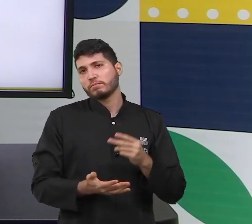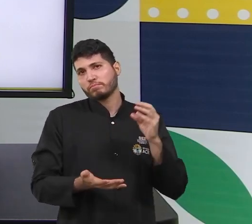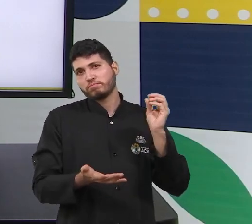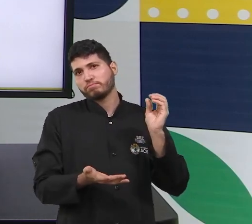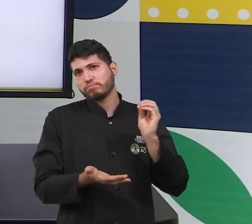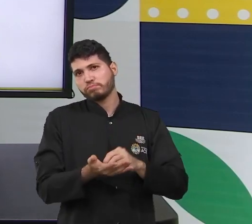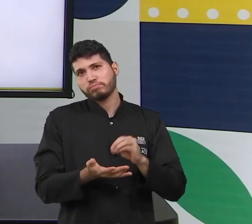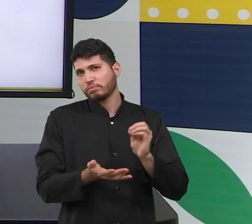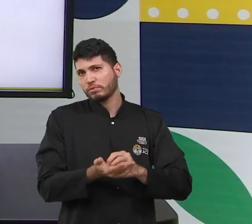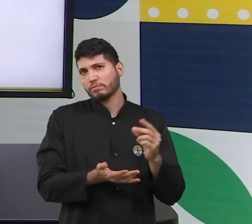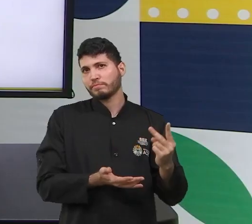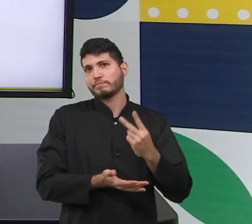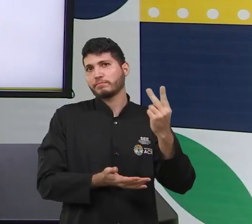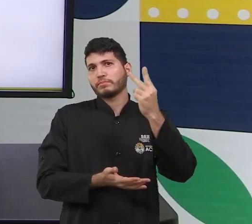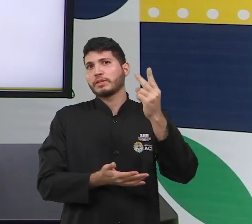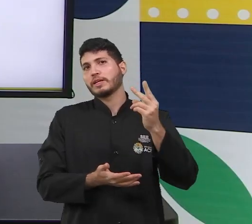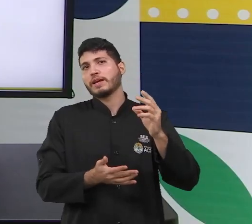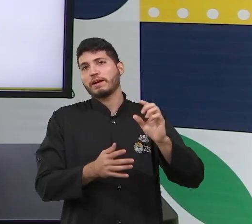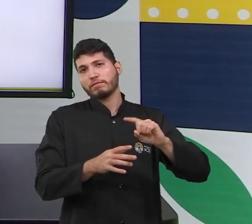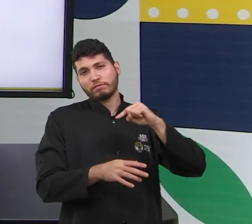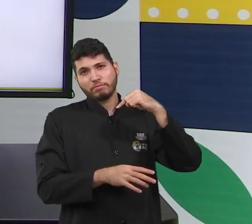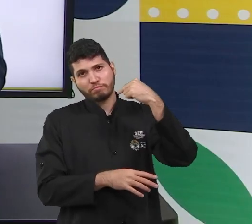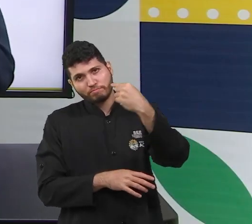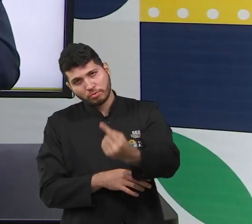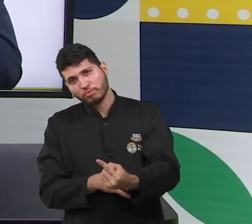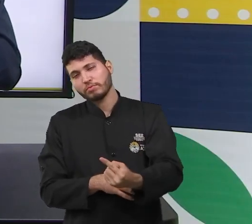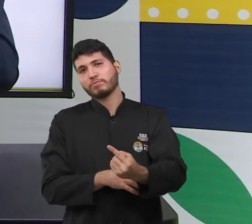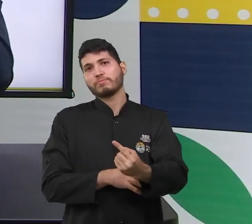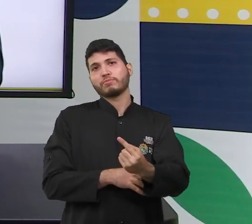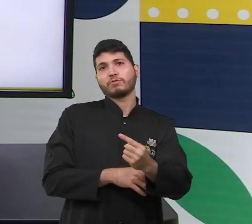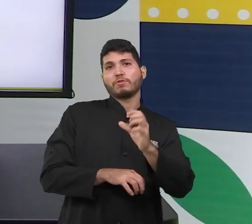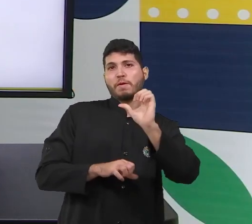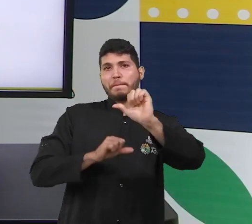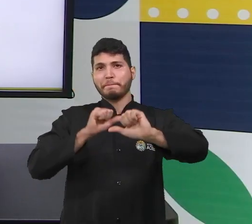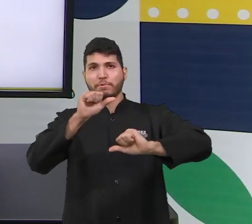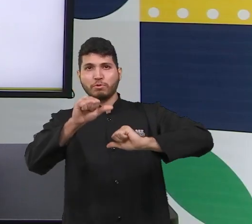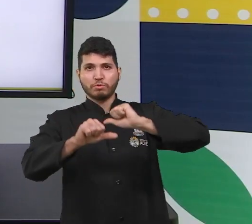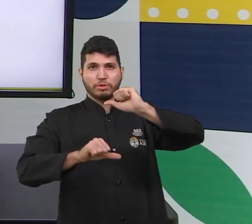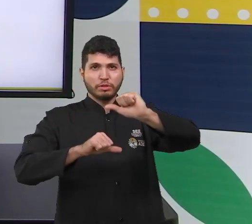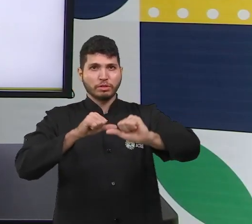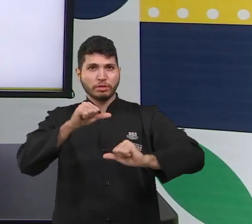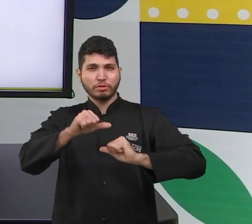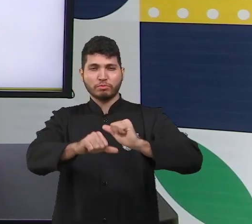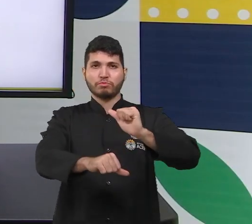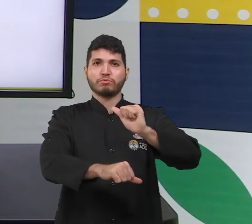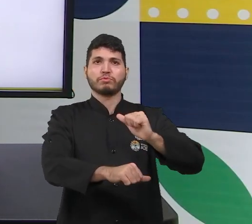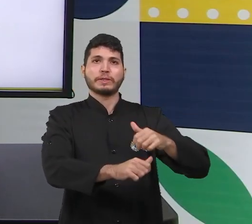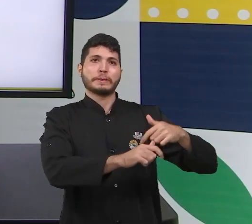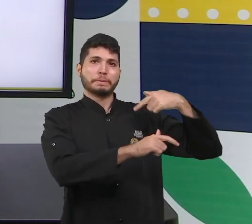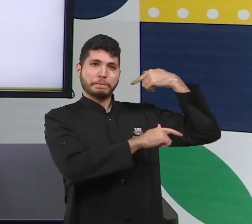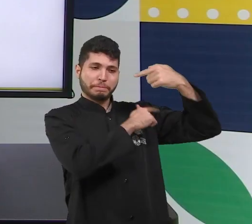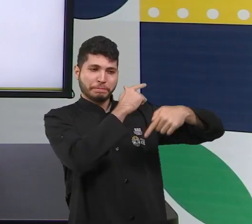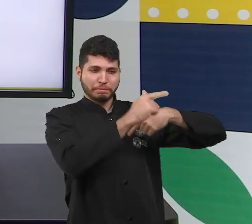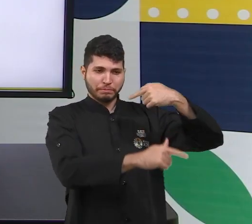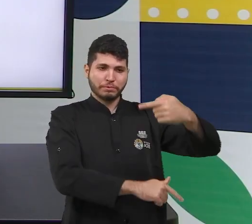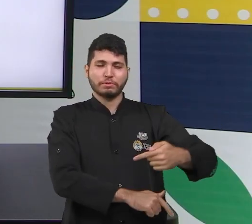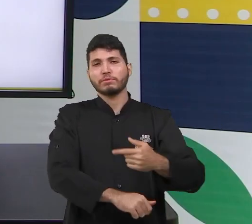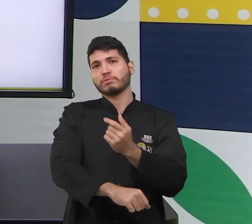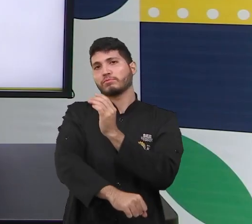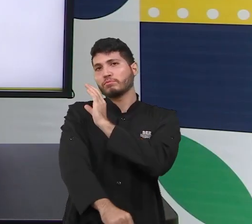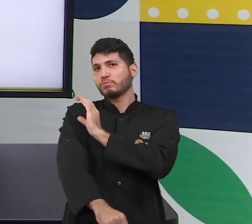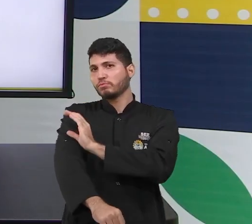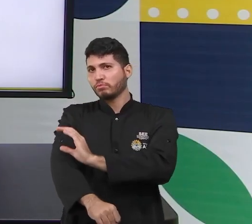brasileira foi moldada dessa forma, né, de uma cultura patriarcal muito entranhada nessa